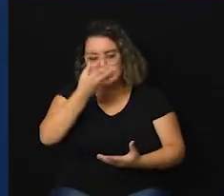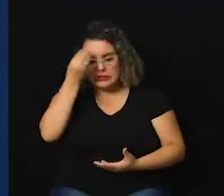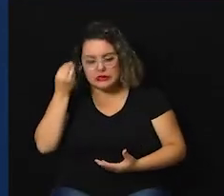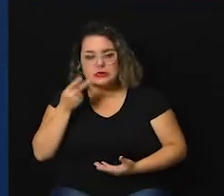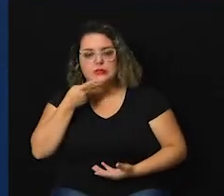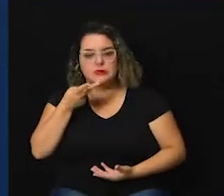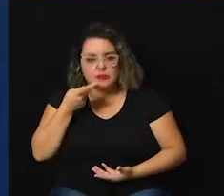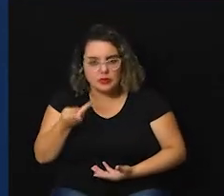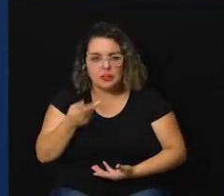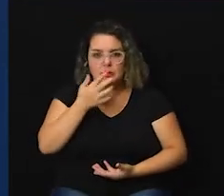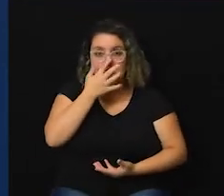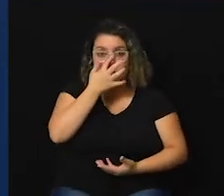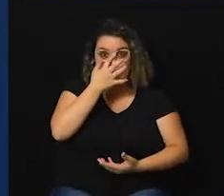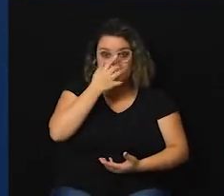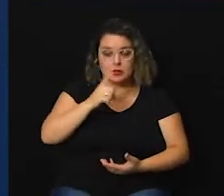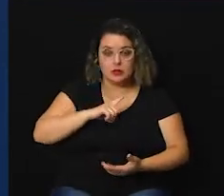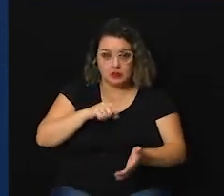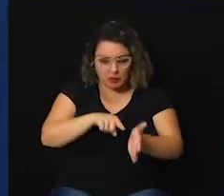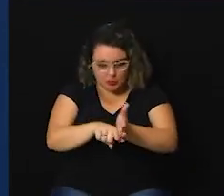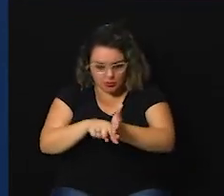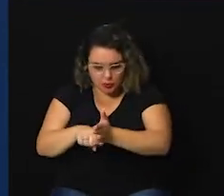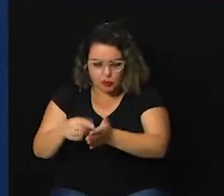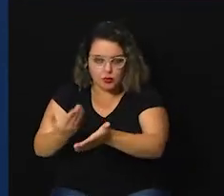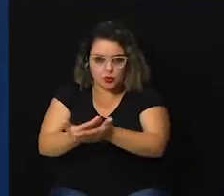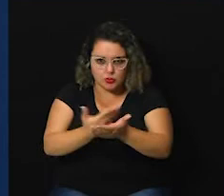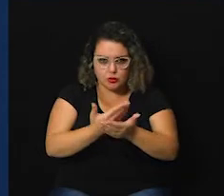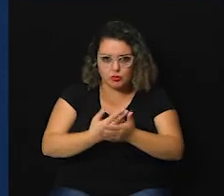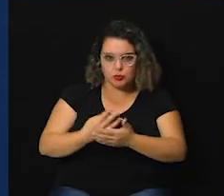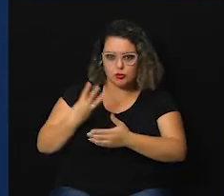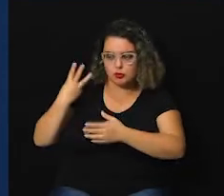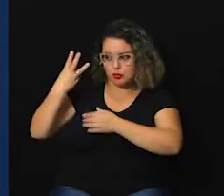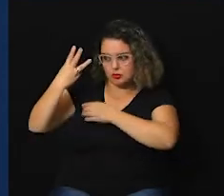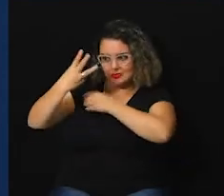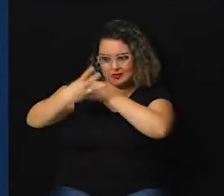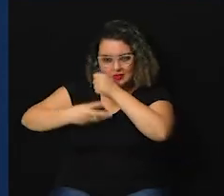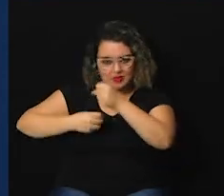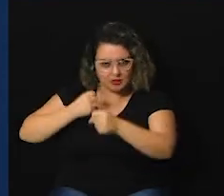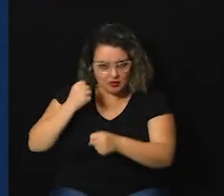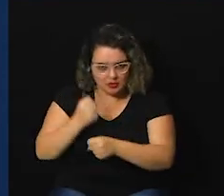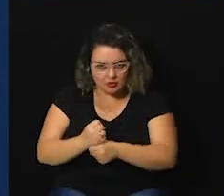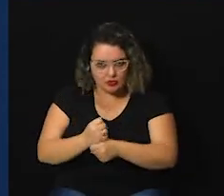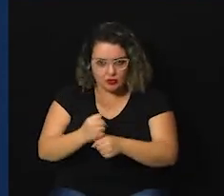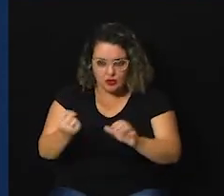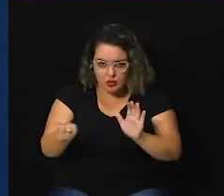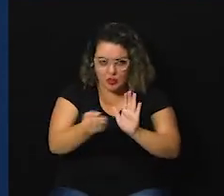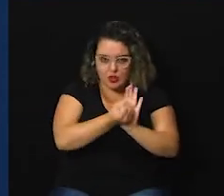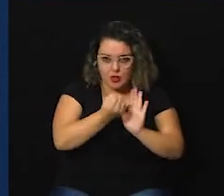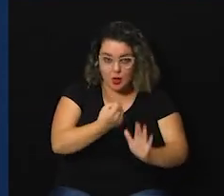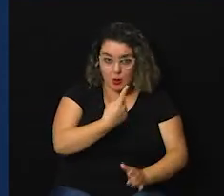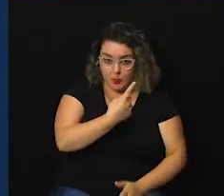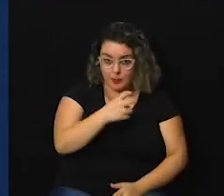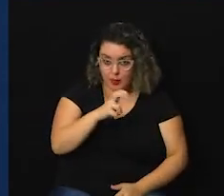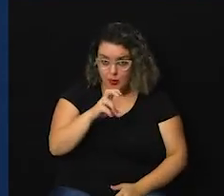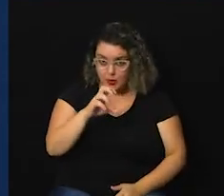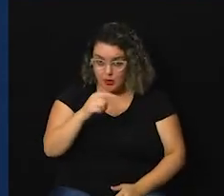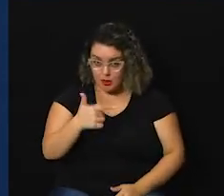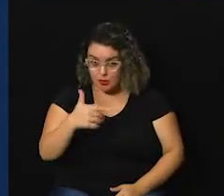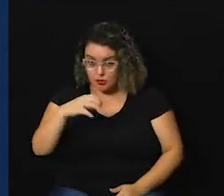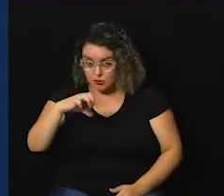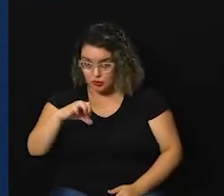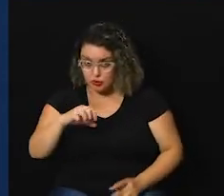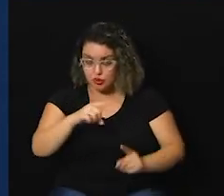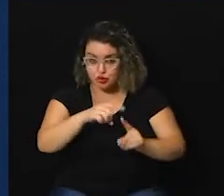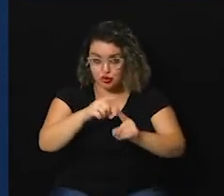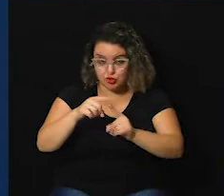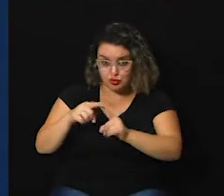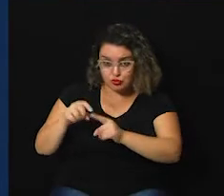falar sobre essa questão, né? Existe um estudo que aponta que nos últimos 3 anos foram registrados no Brasil